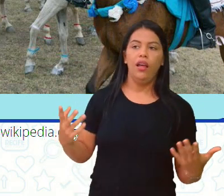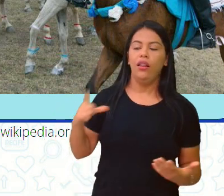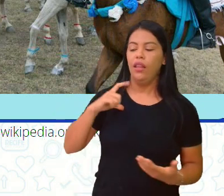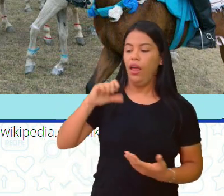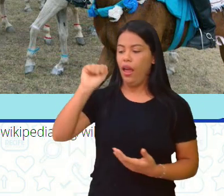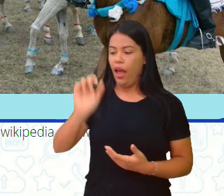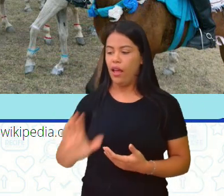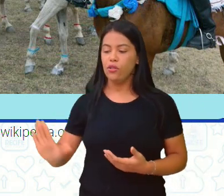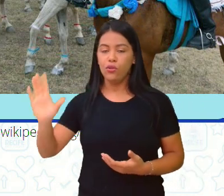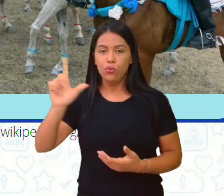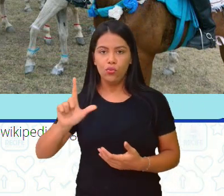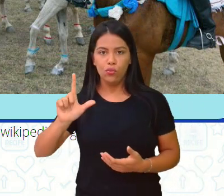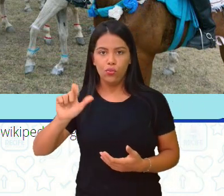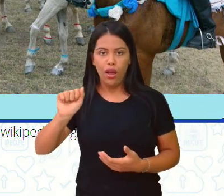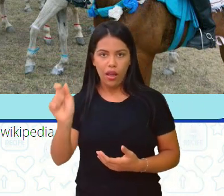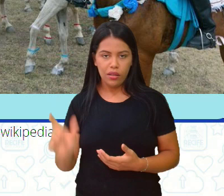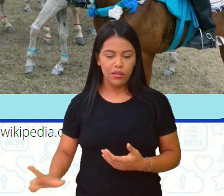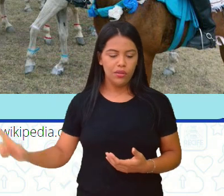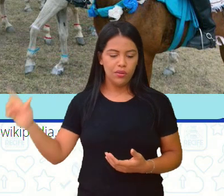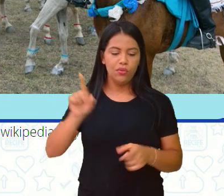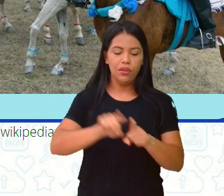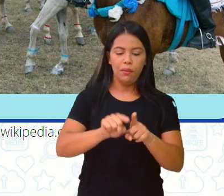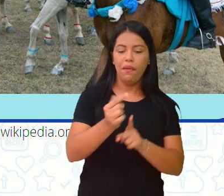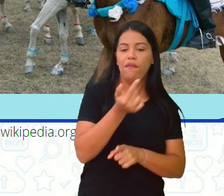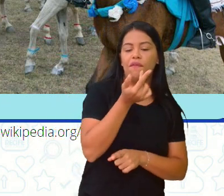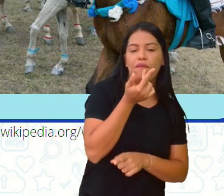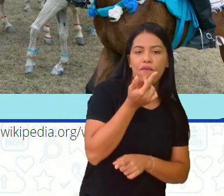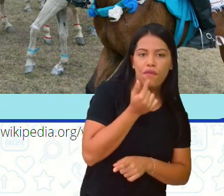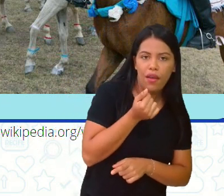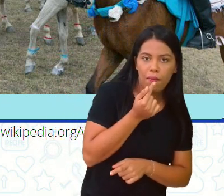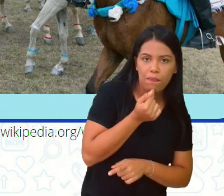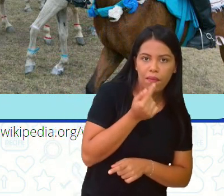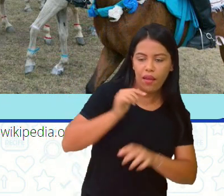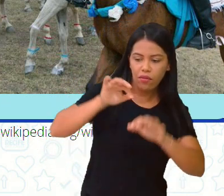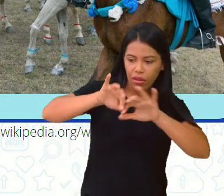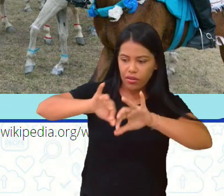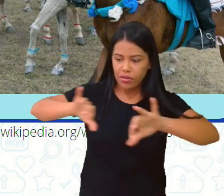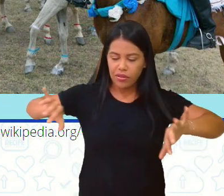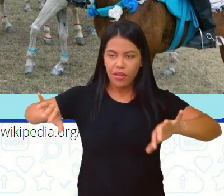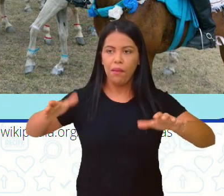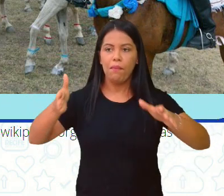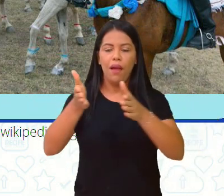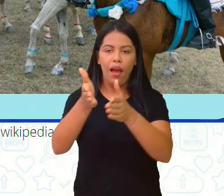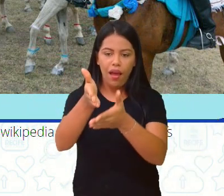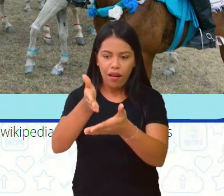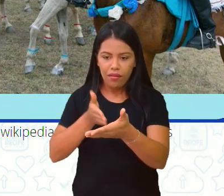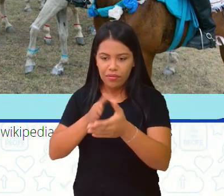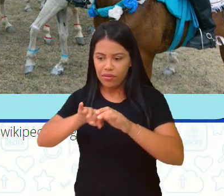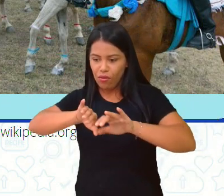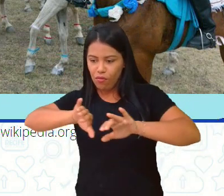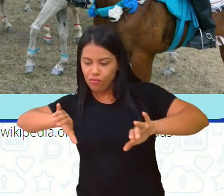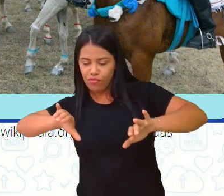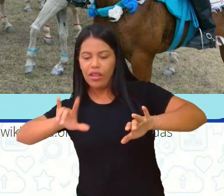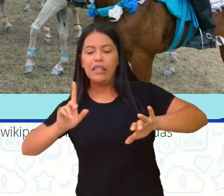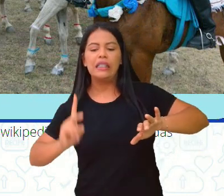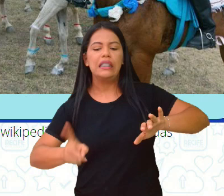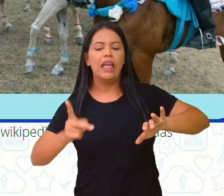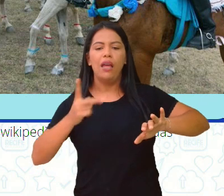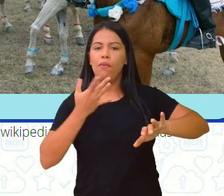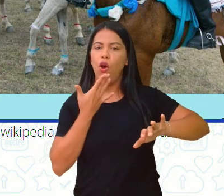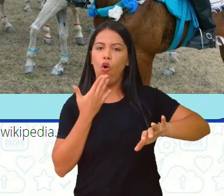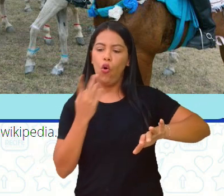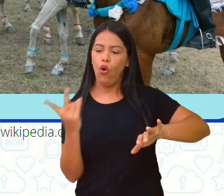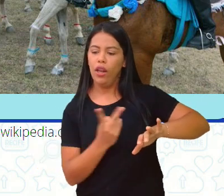azul, dividindo a arena ao meio. Essas cores sempre estão presentes na ambientação dos